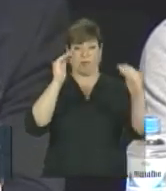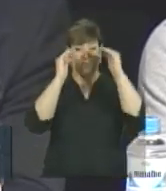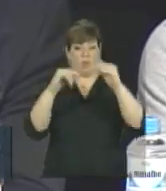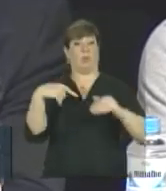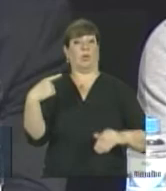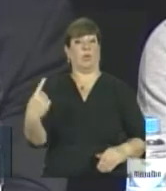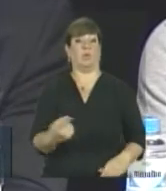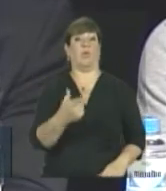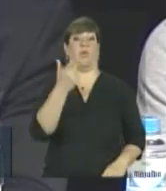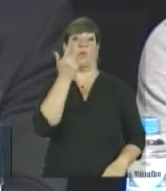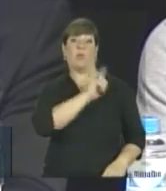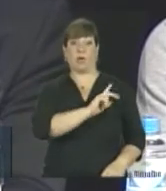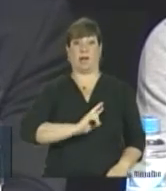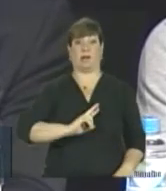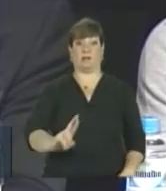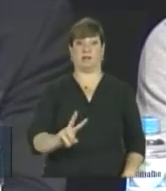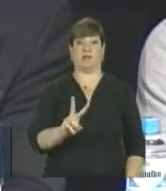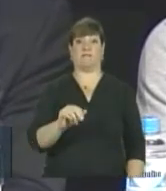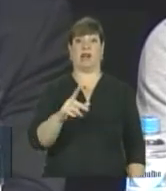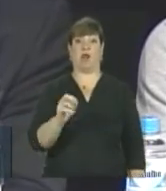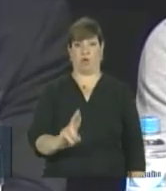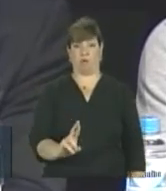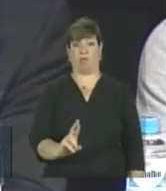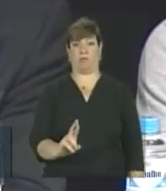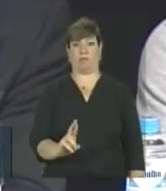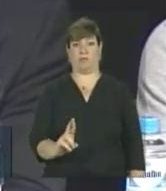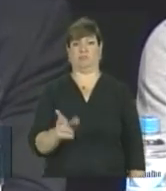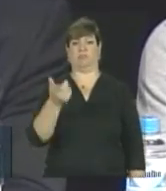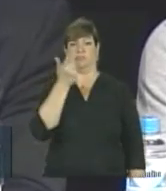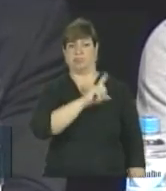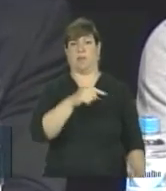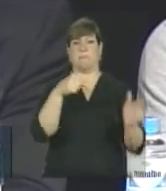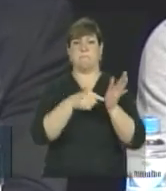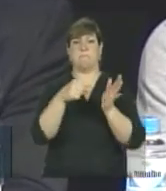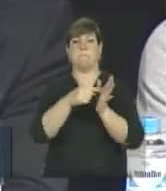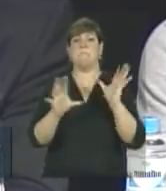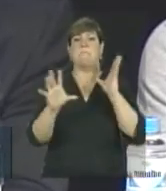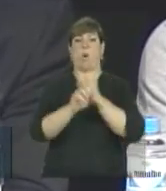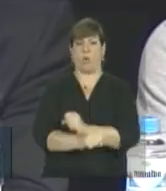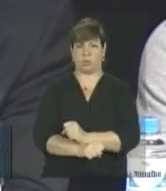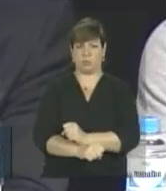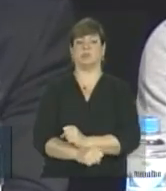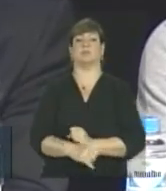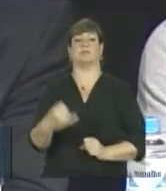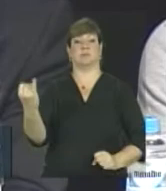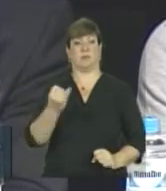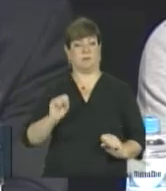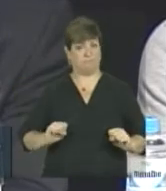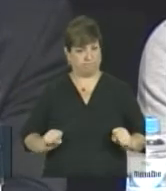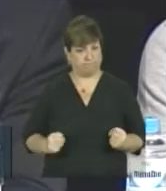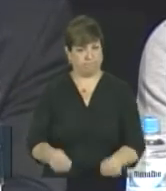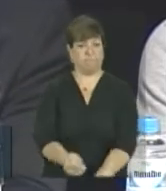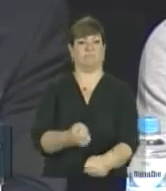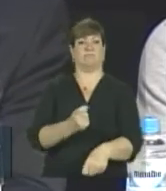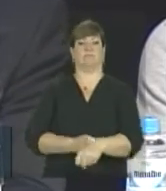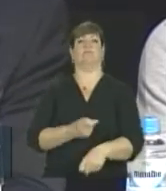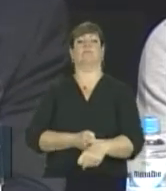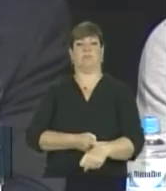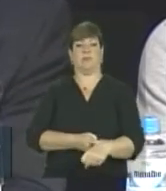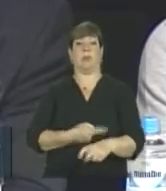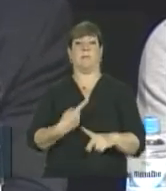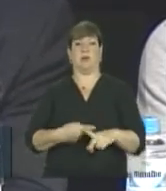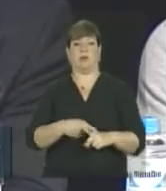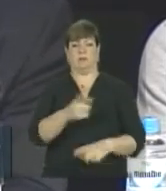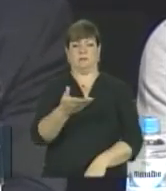esportivo de valor, né? Nós estamos apertando cada vez mais, e o interessante é que quanto mais nós exigimos